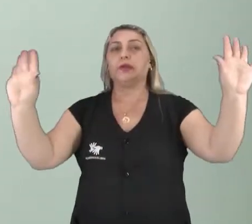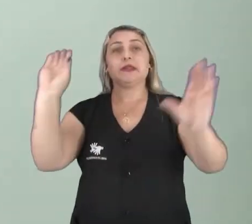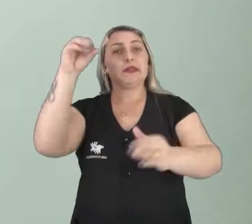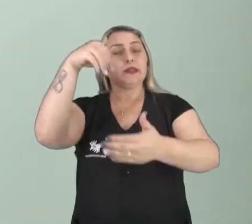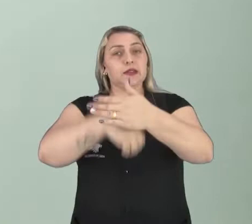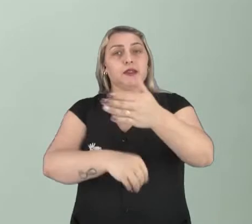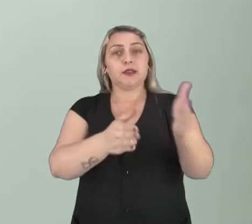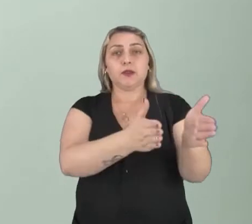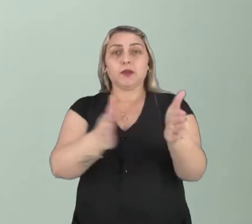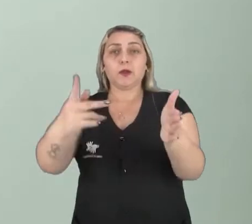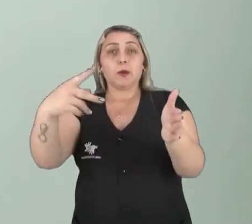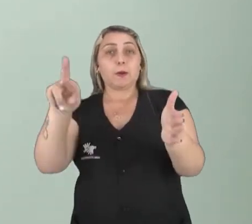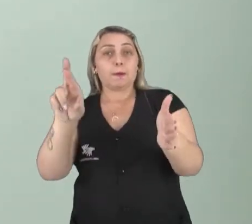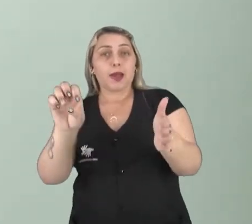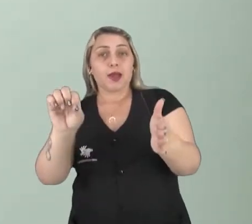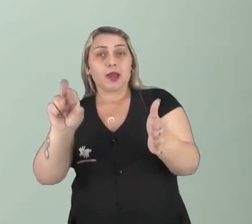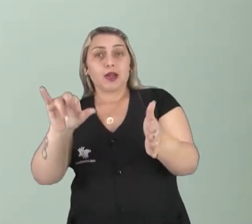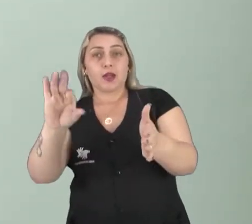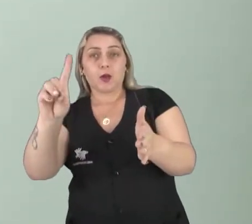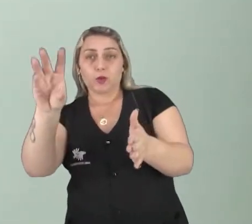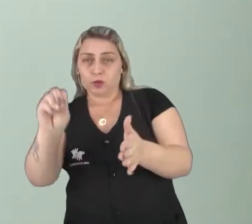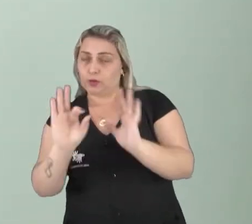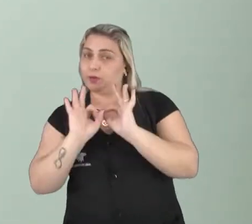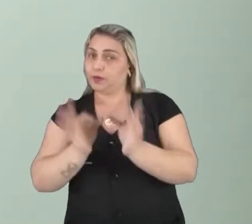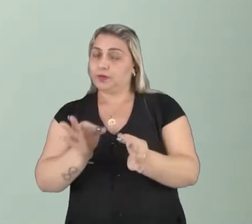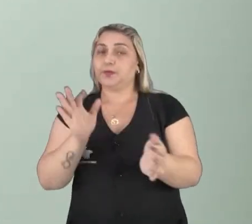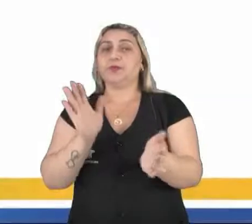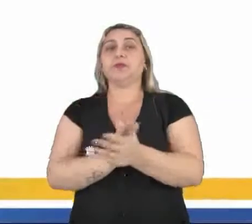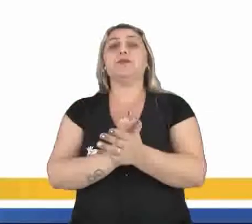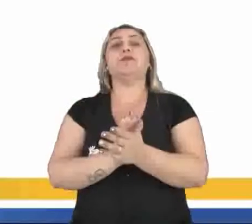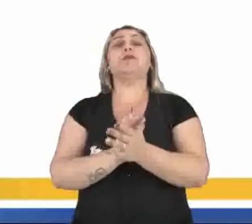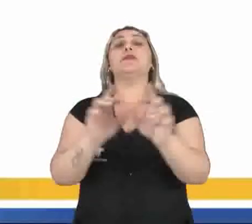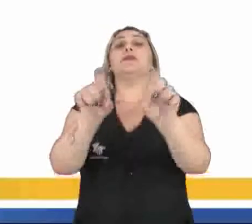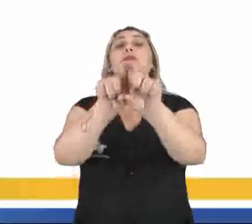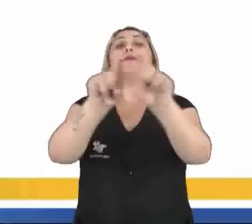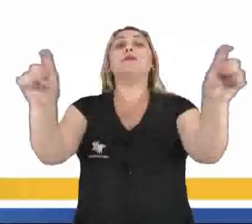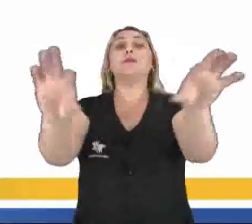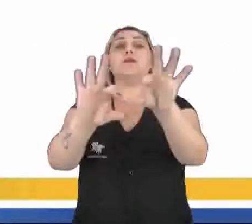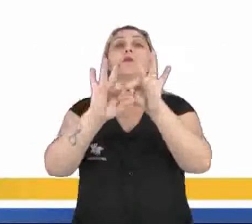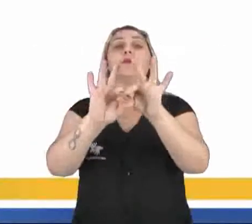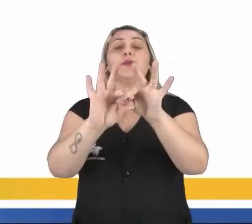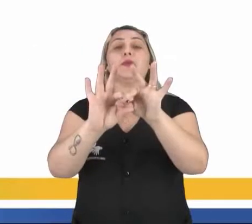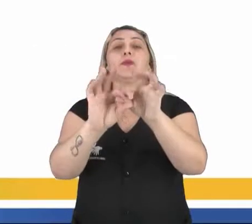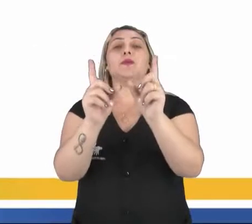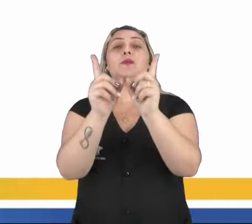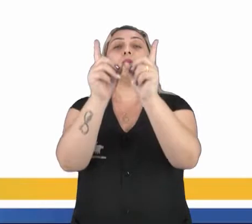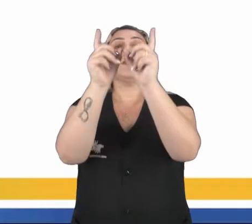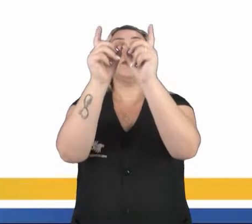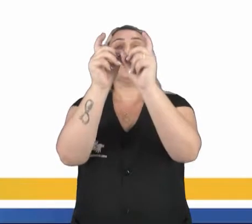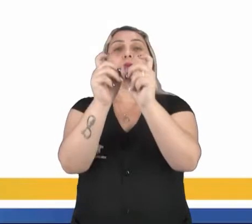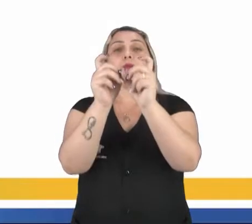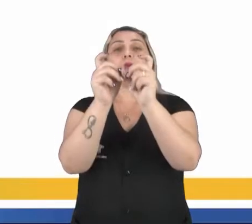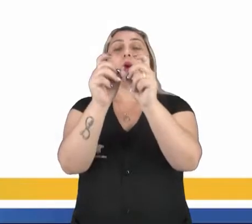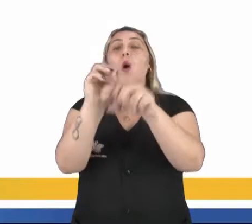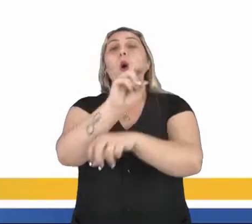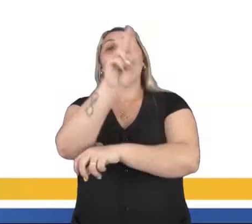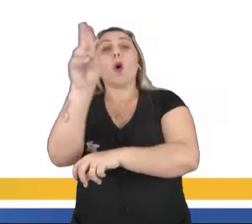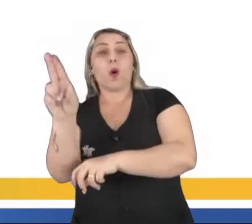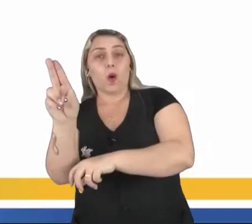dentro daquele período, tá? Então, essas orações, elas são ligadas por conectivos ou elas